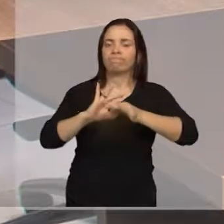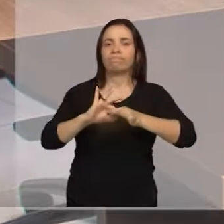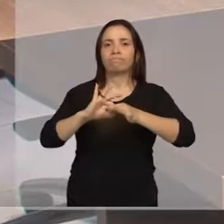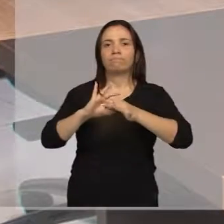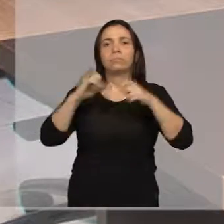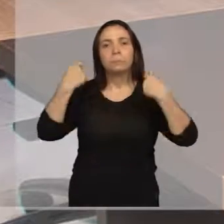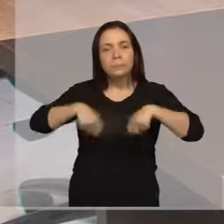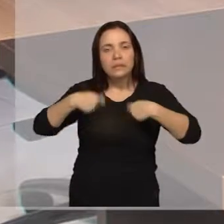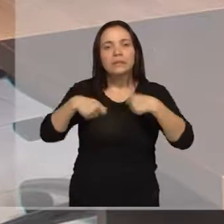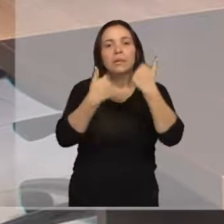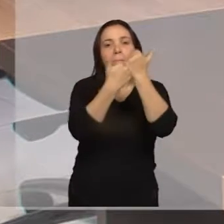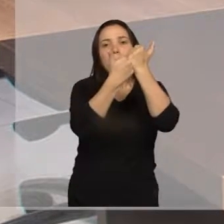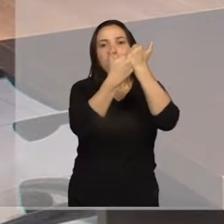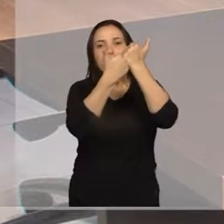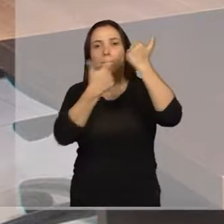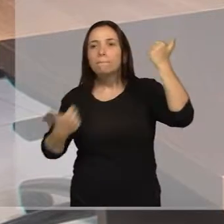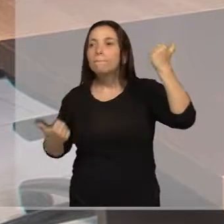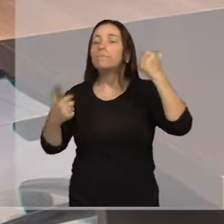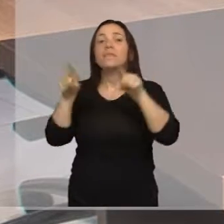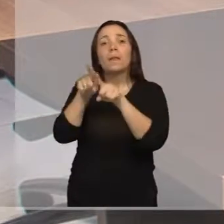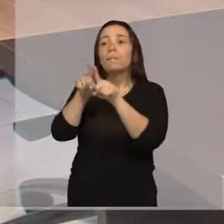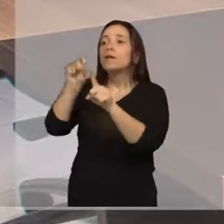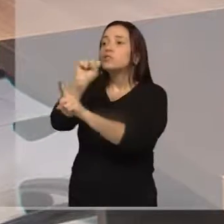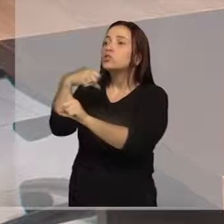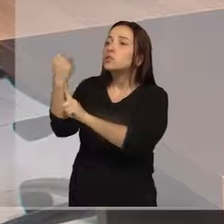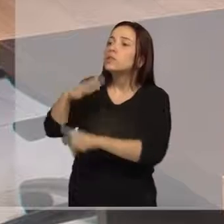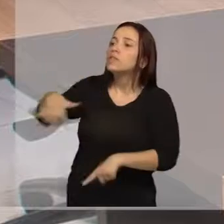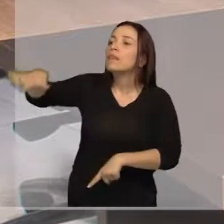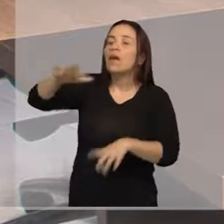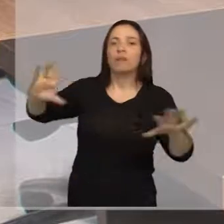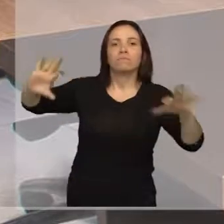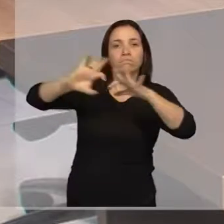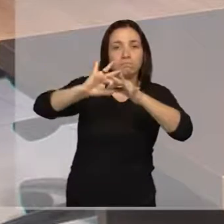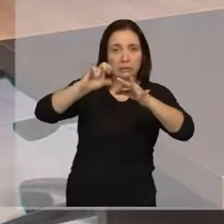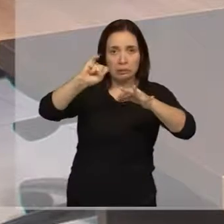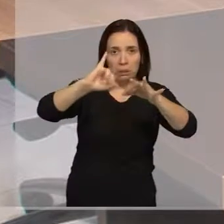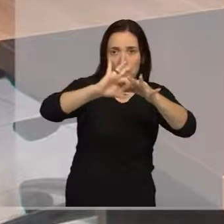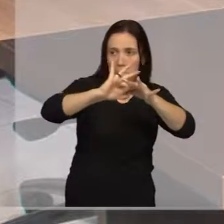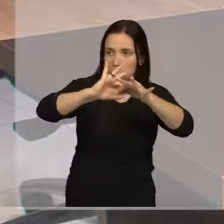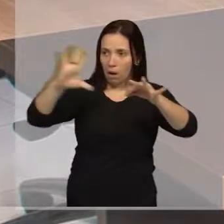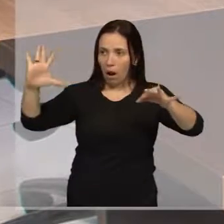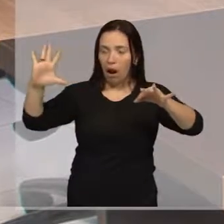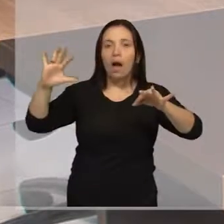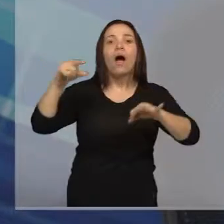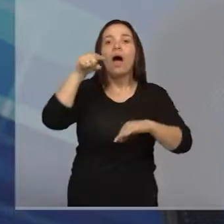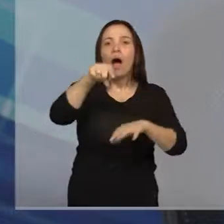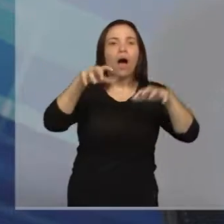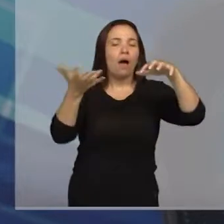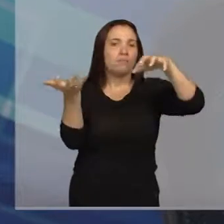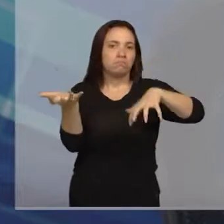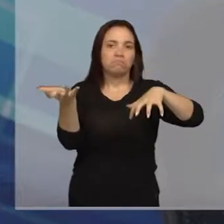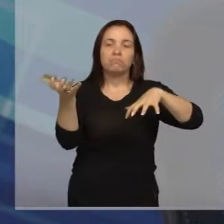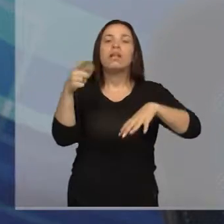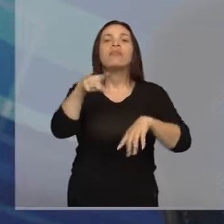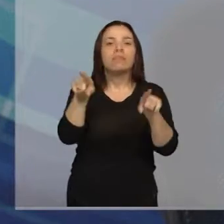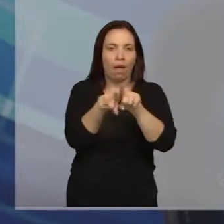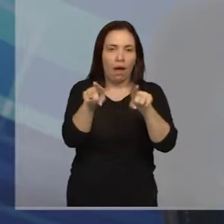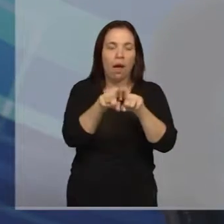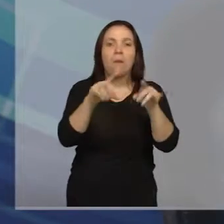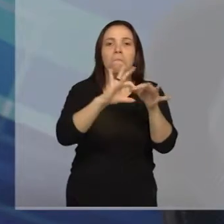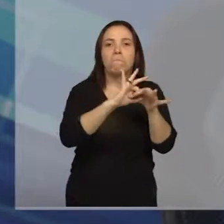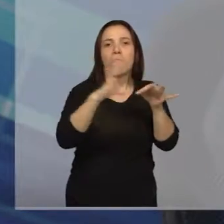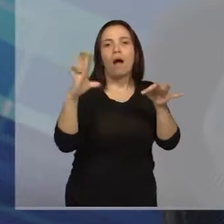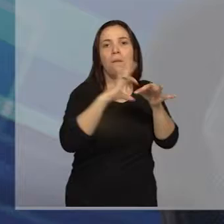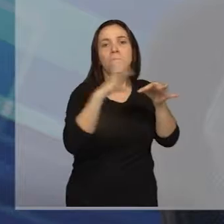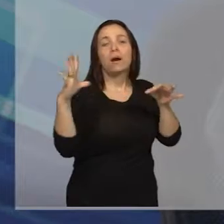da sua base eleitoral, que ele perde, ele consequentemente vai perder o apoio dentro da Casa Legislativa, porque o legislador ele precisa